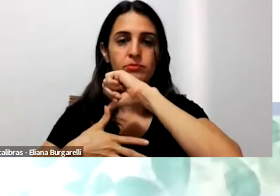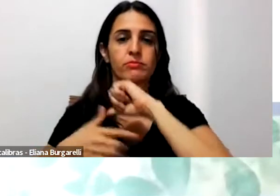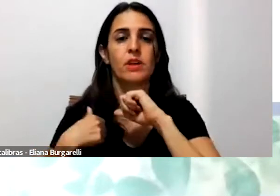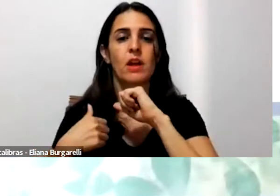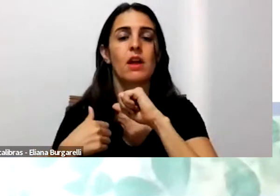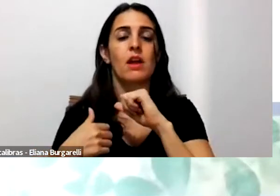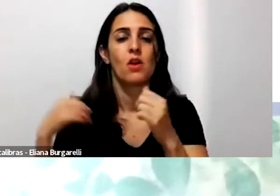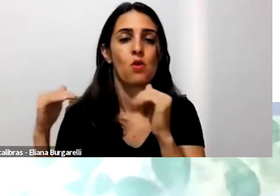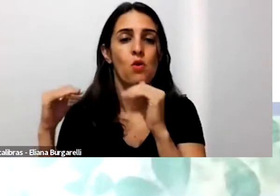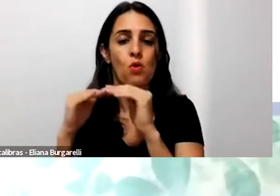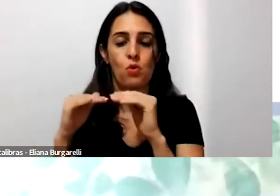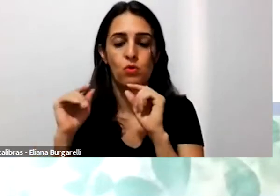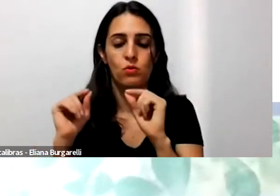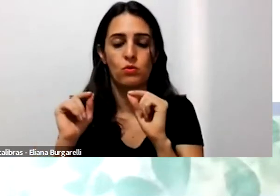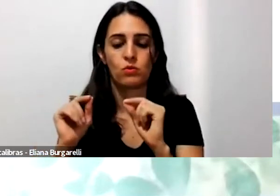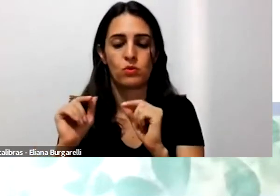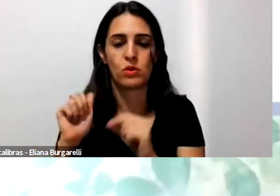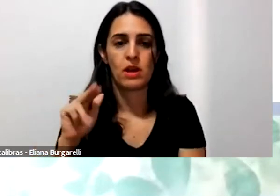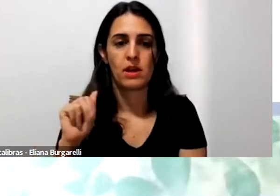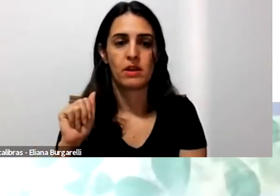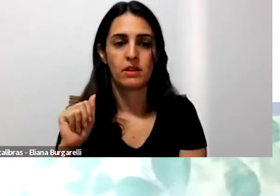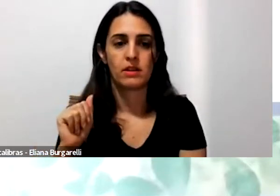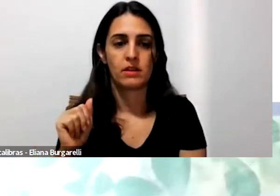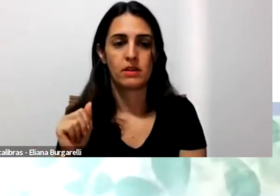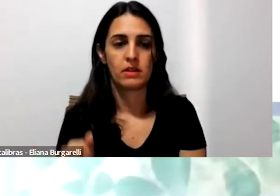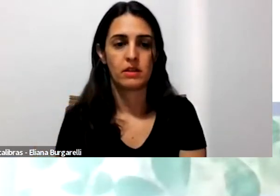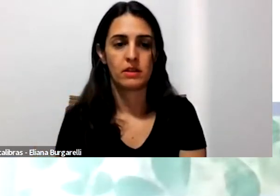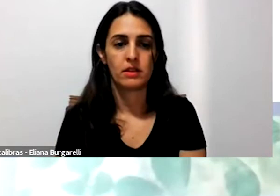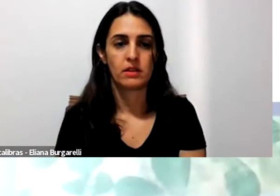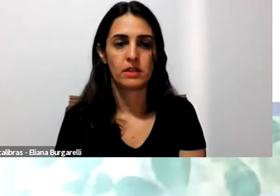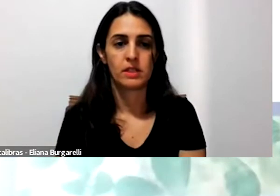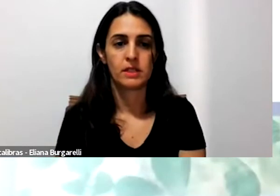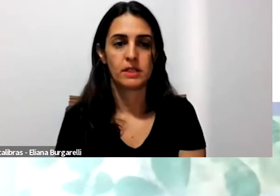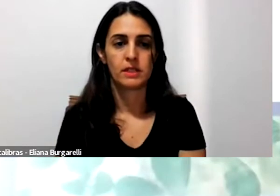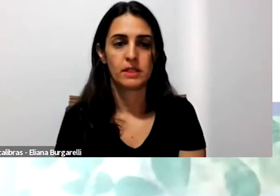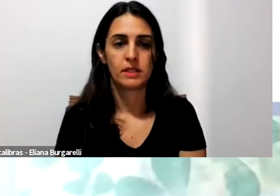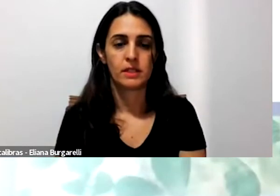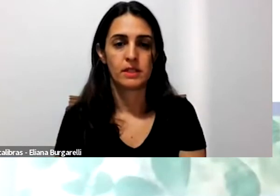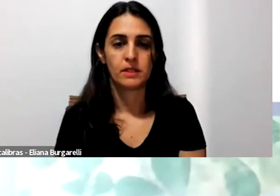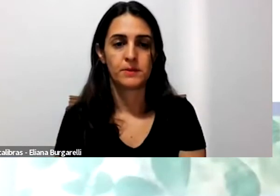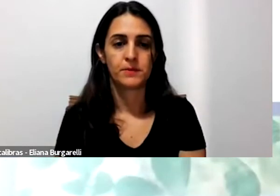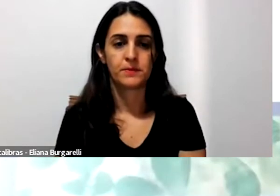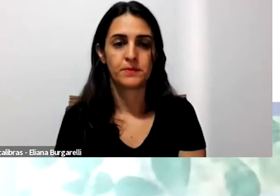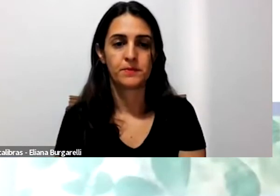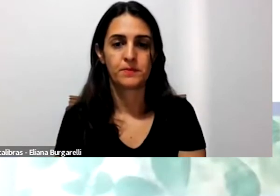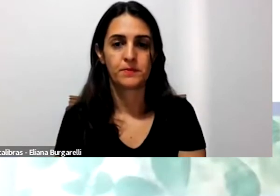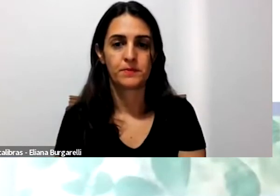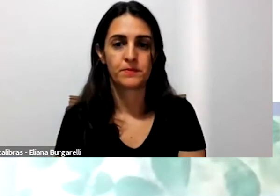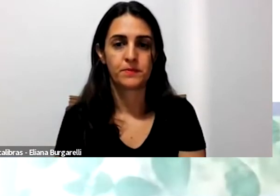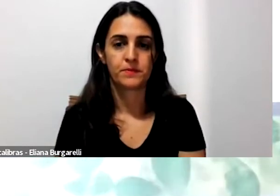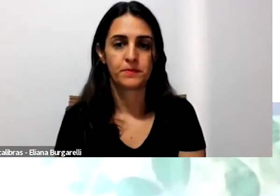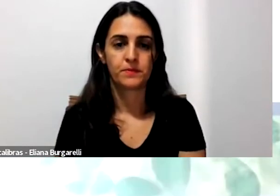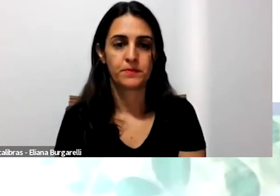dos povos da Amazônia, da Amazônia não só brasileira, mas da Amazônia, né, de toda a